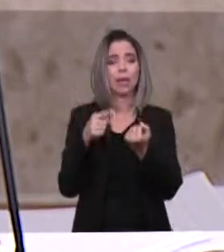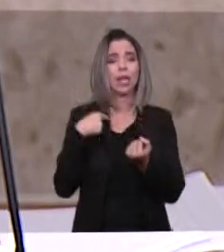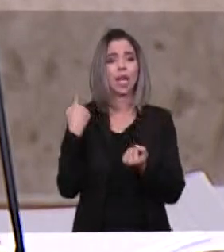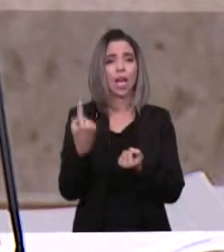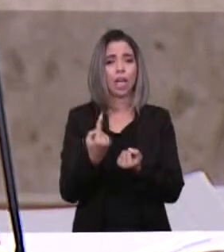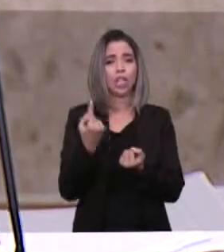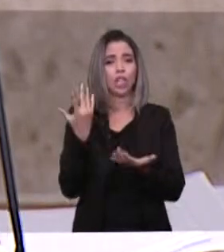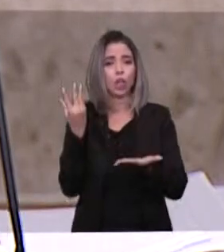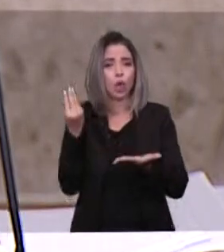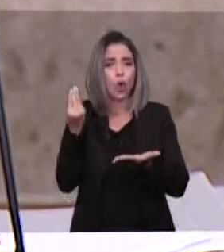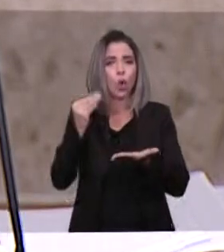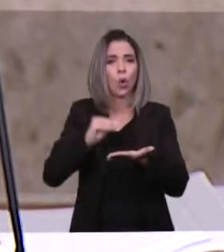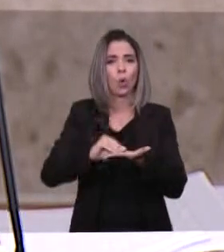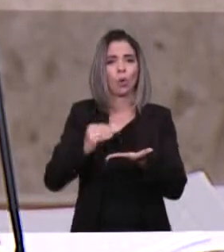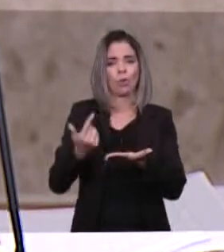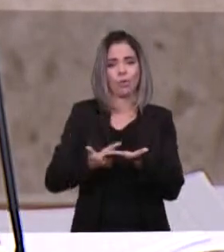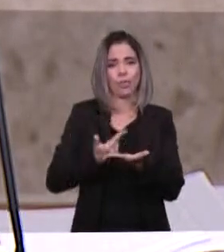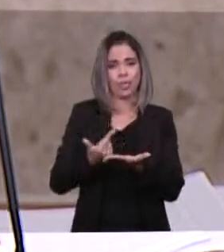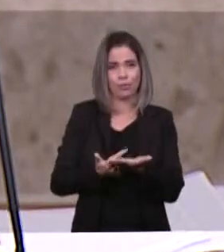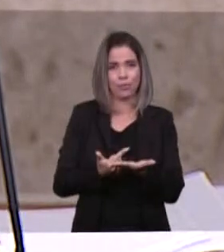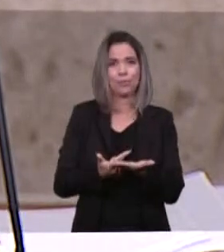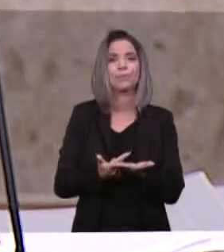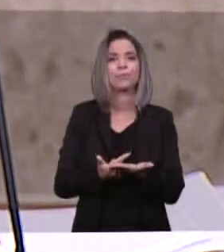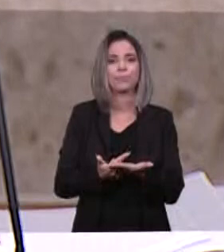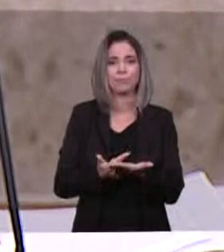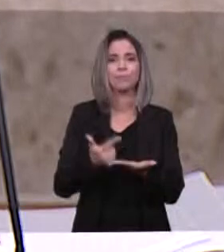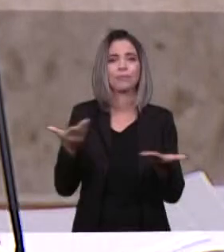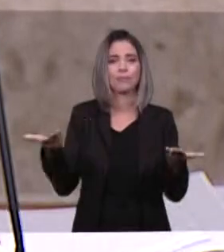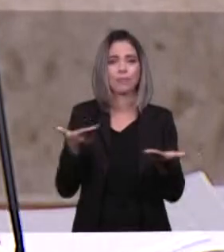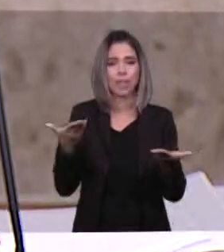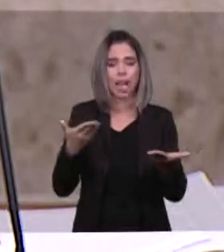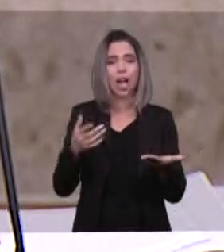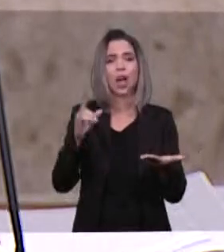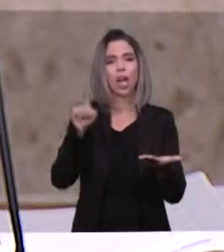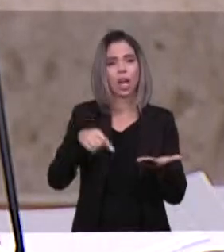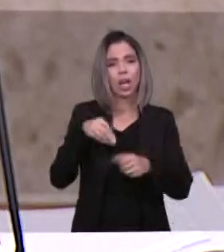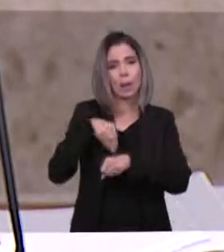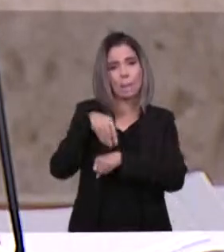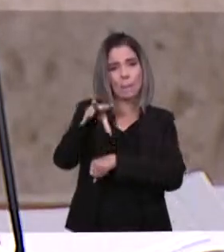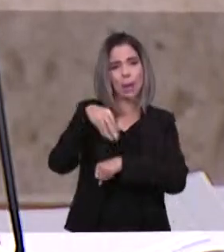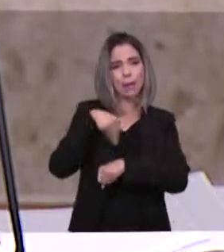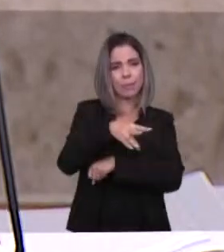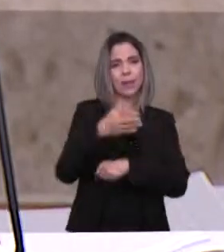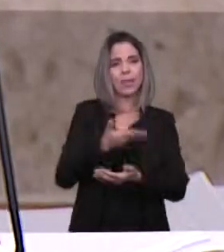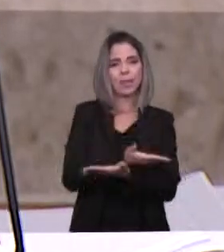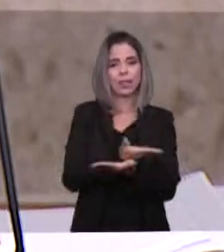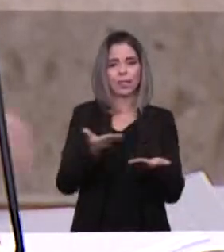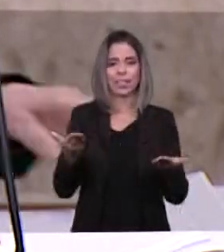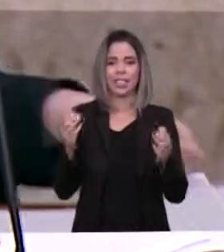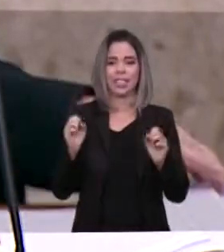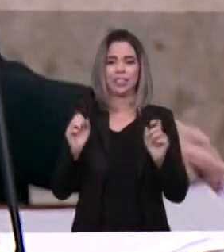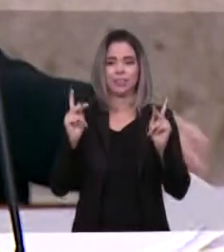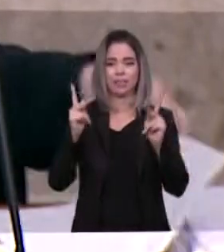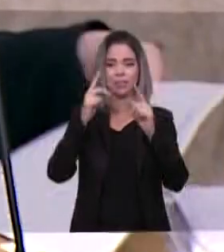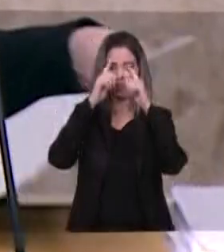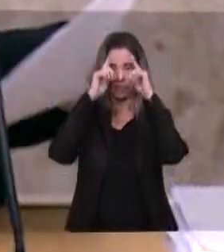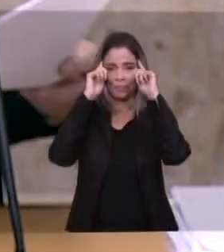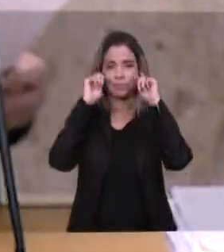estamos materializando nesse livro que será agora, os exemplares serão passados a vossas excelências. Seria